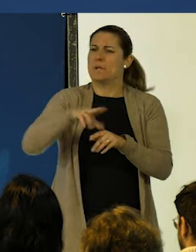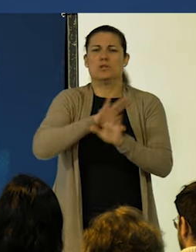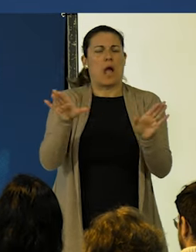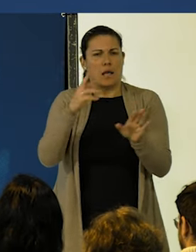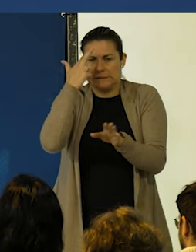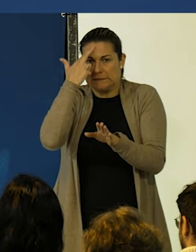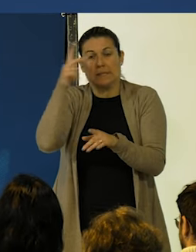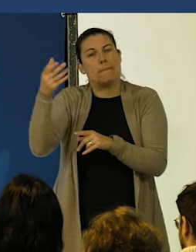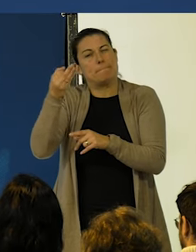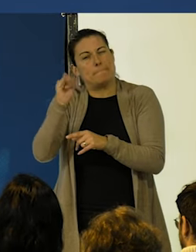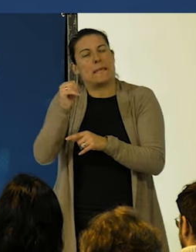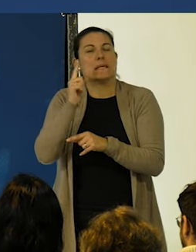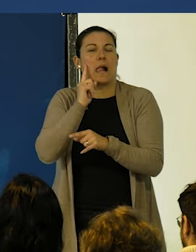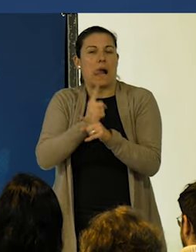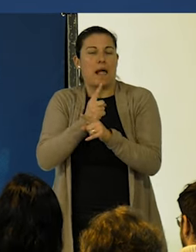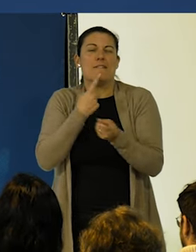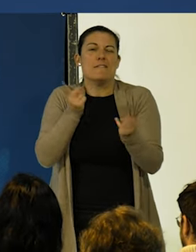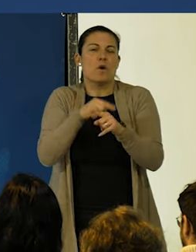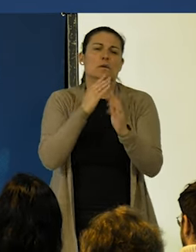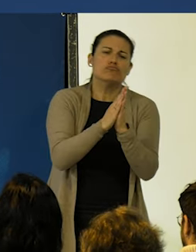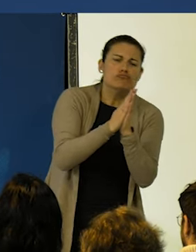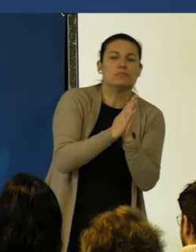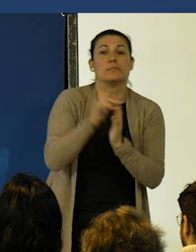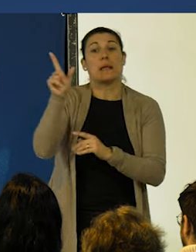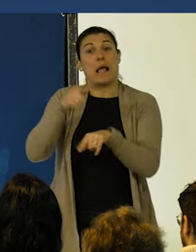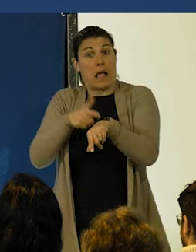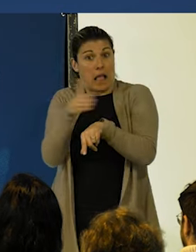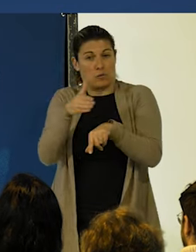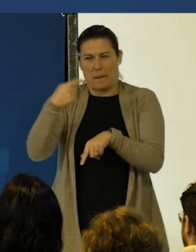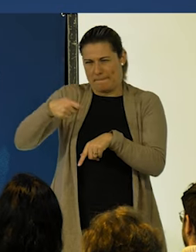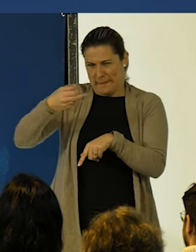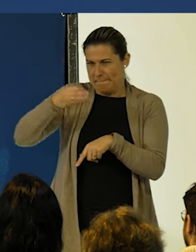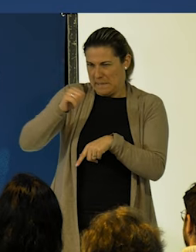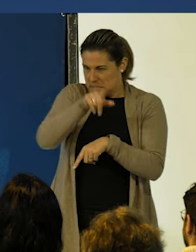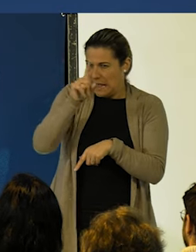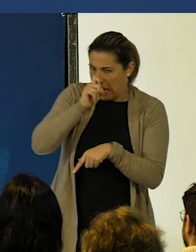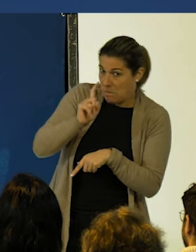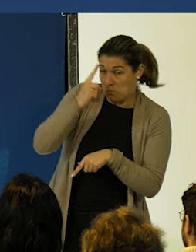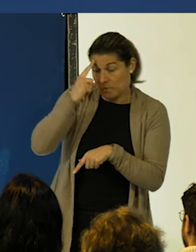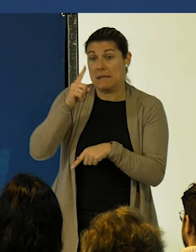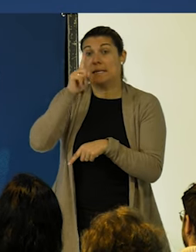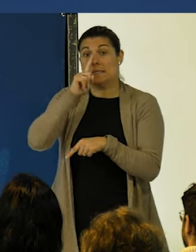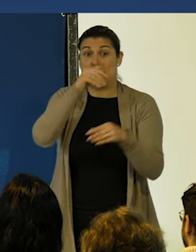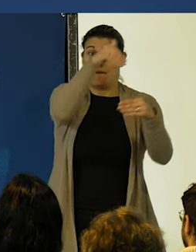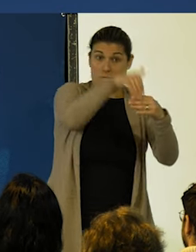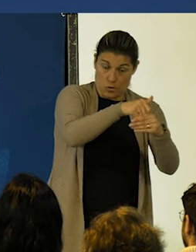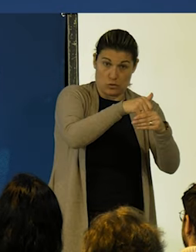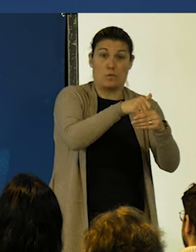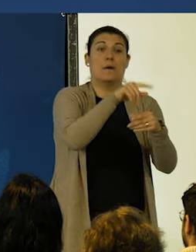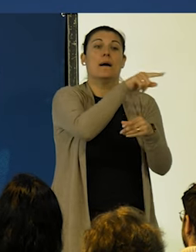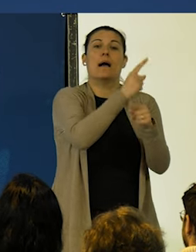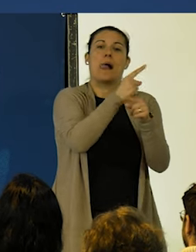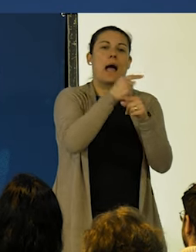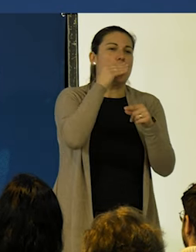voltou a ensaiar o velho apelo. Dizia então o presidente do PS, não sei se se lembram, que votar no Jerónimo ou votar na